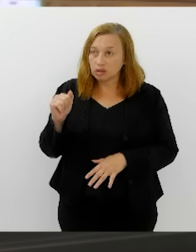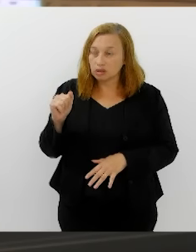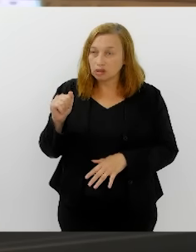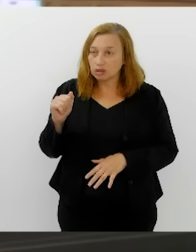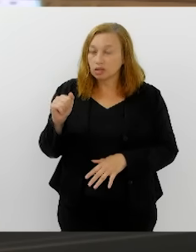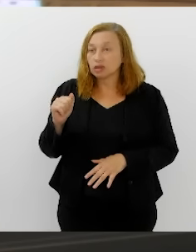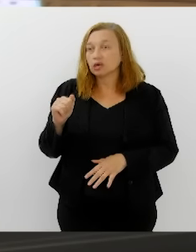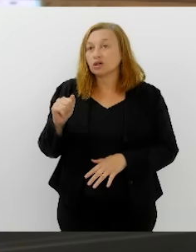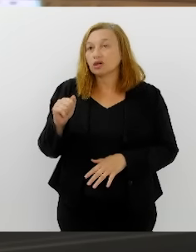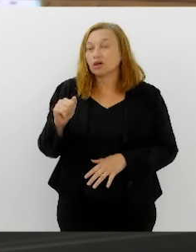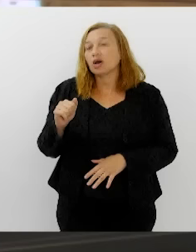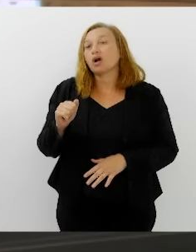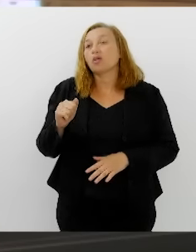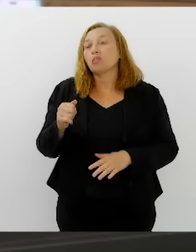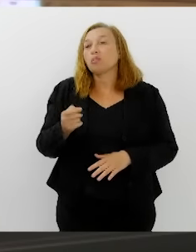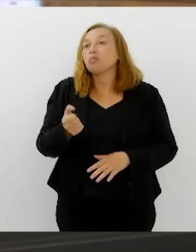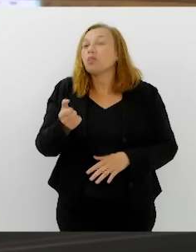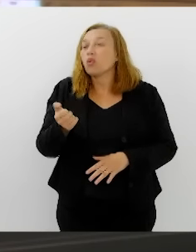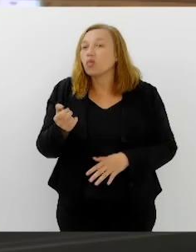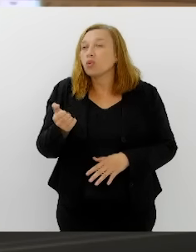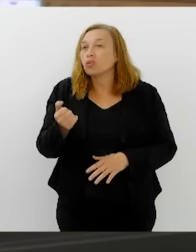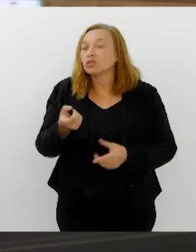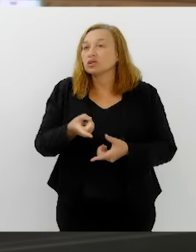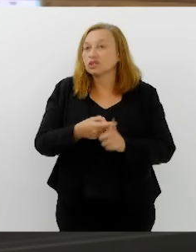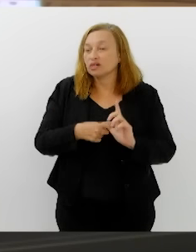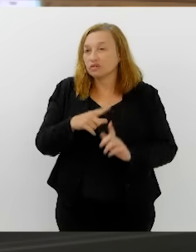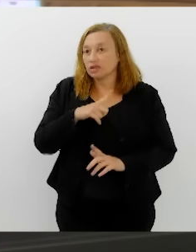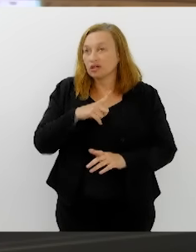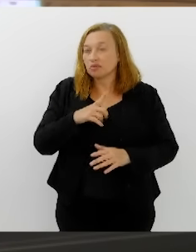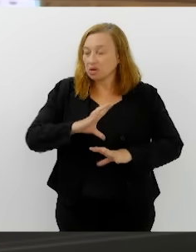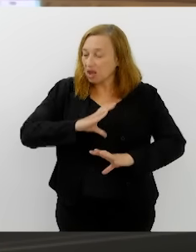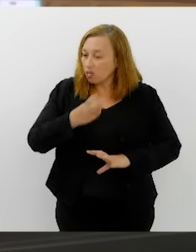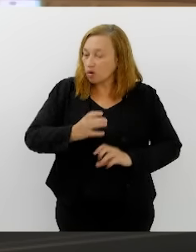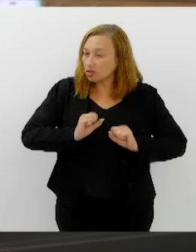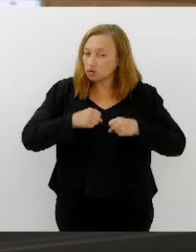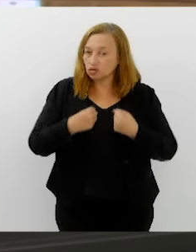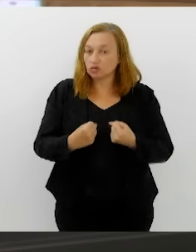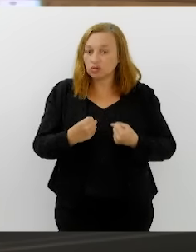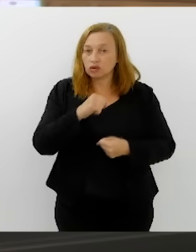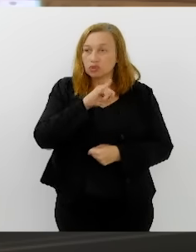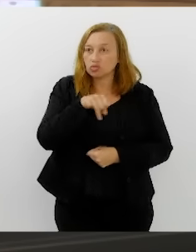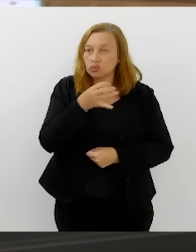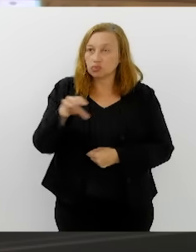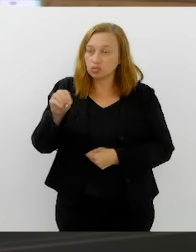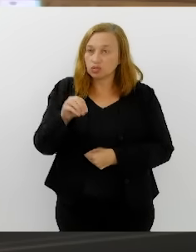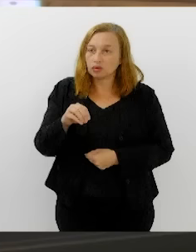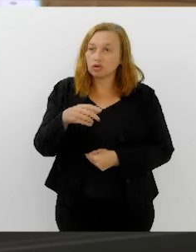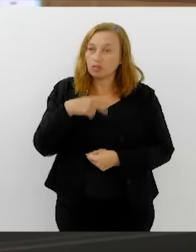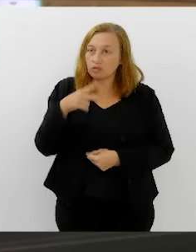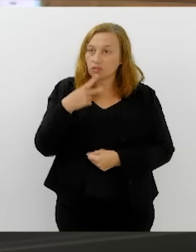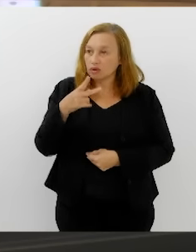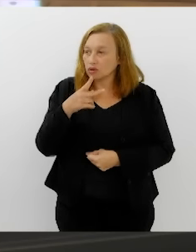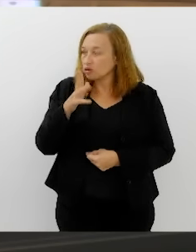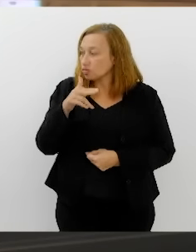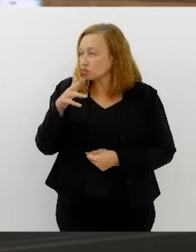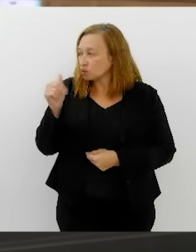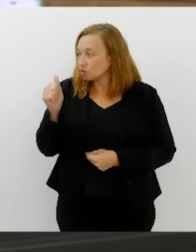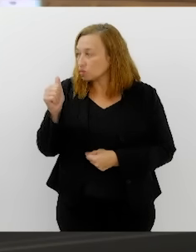eu ouso dizer, pela coragem do Monsenhor João, pela dedicação do Monsenhor João, eu digo, nunca